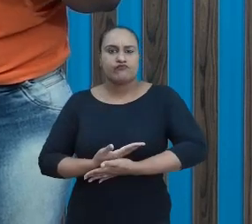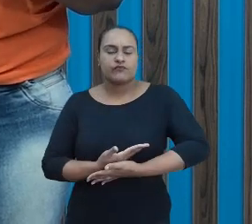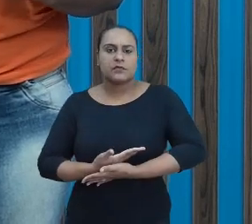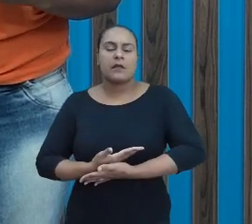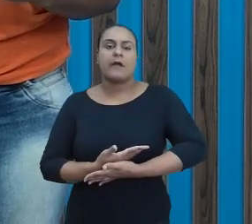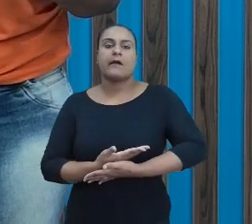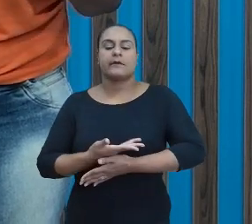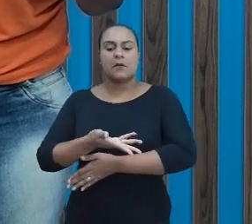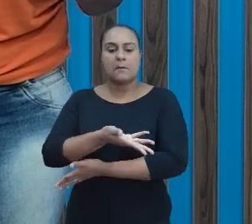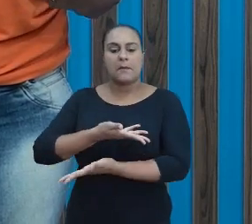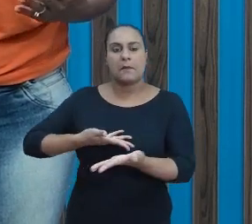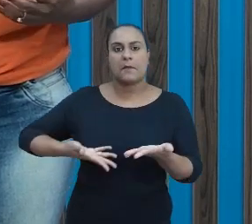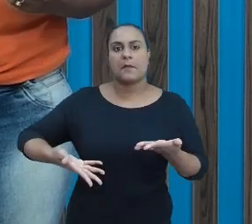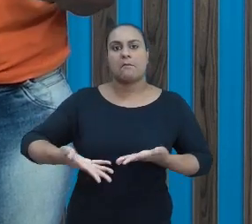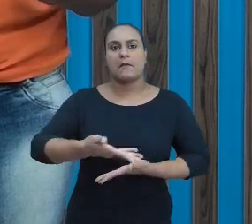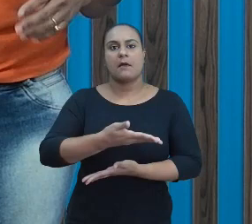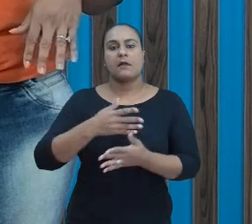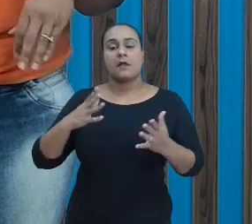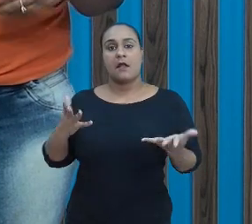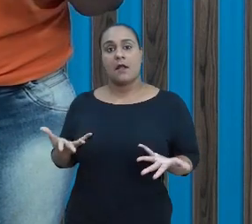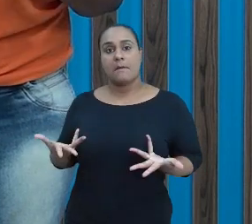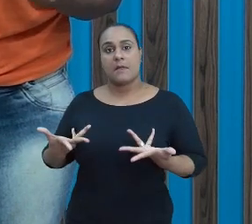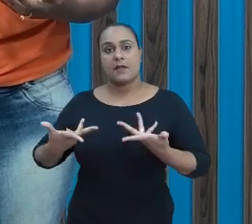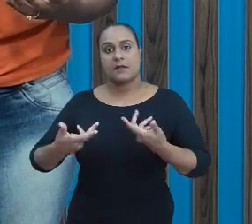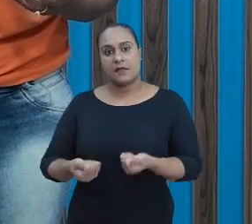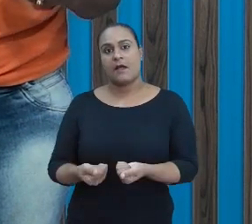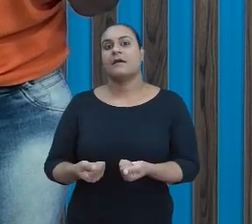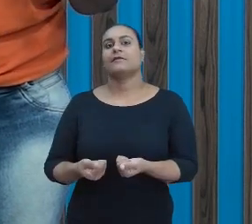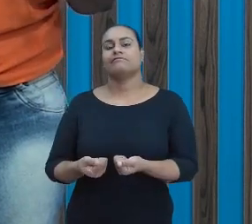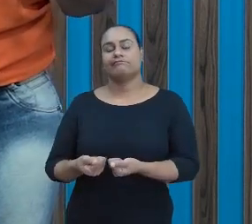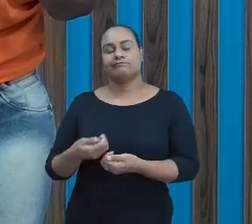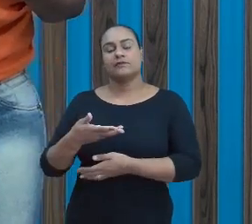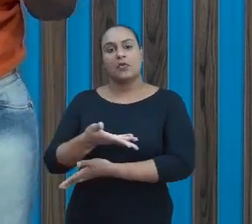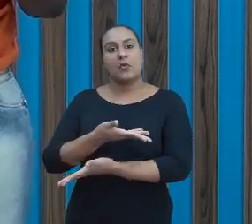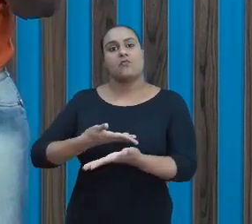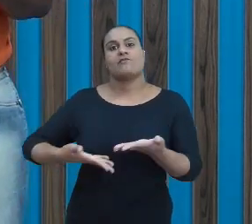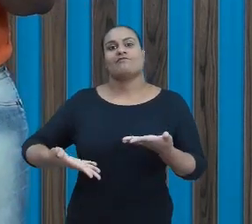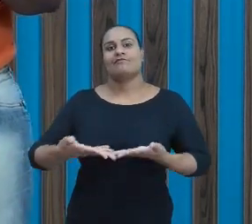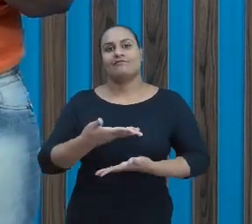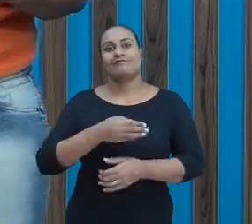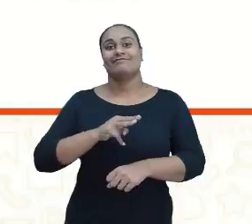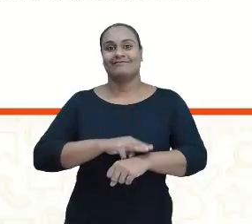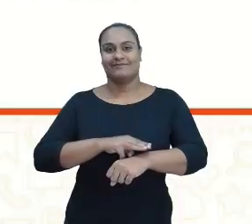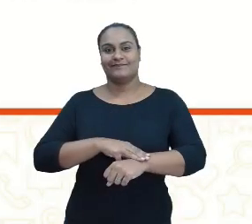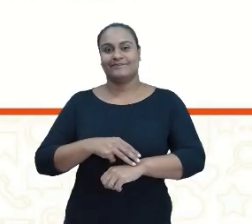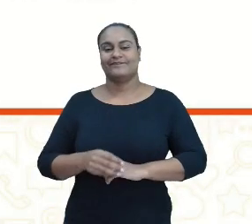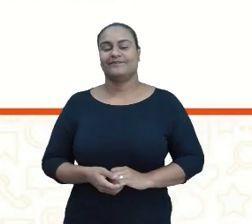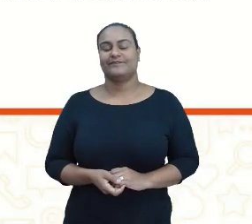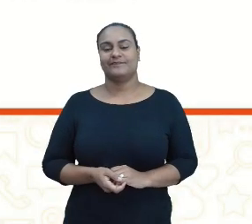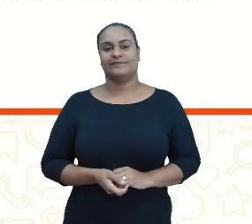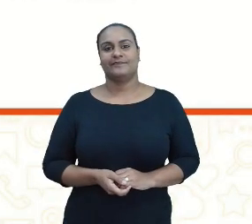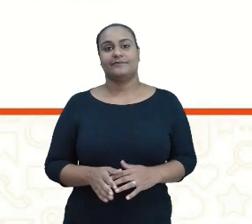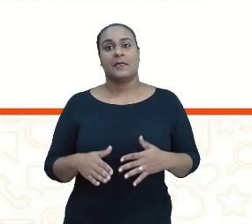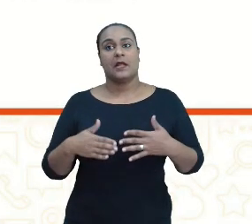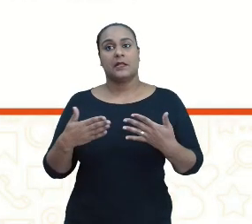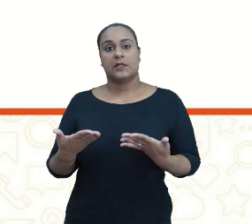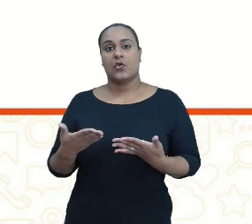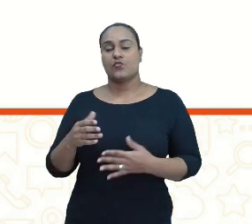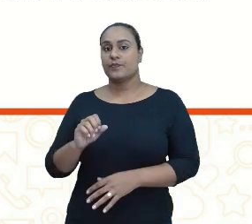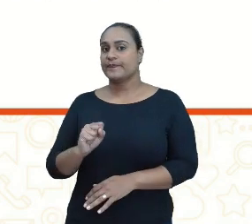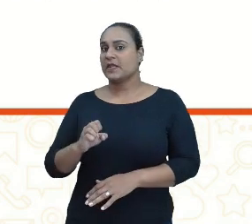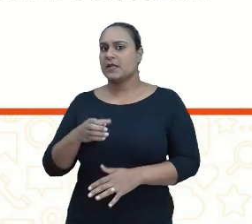essas habilidades que eles estão convivendo ali naquele momento. Então, sem a